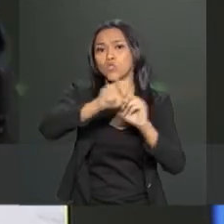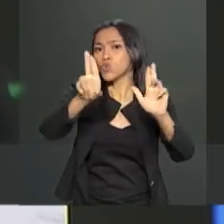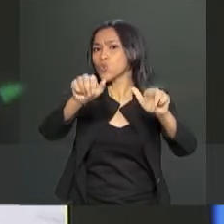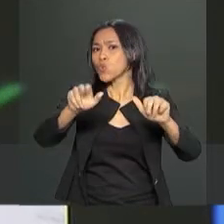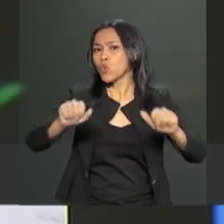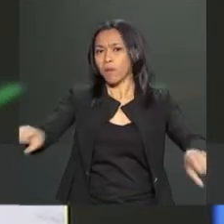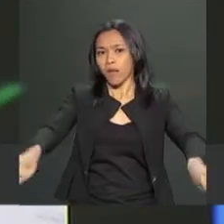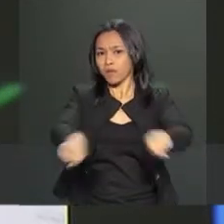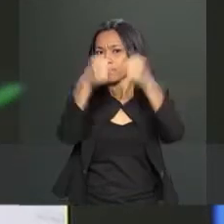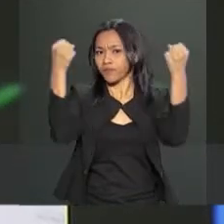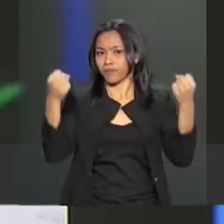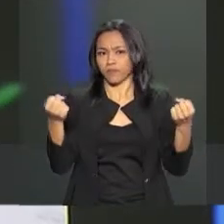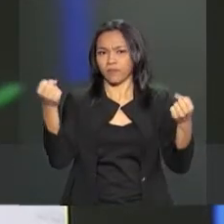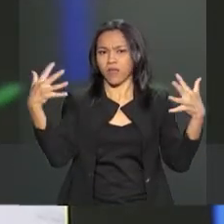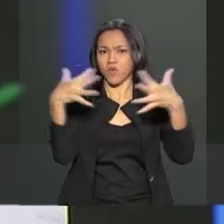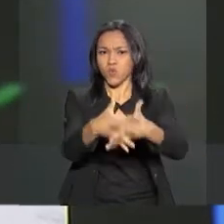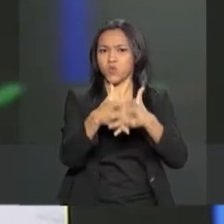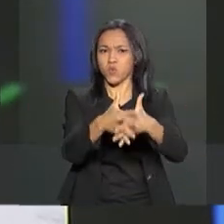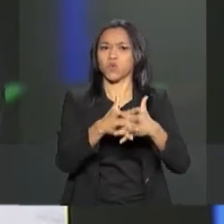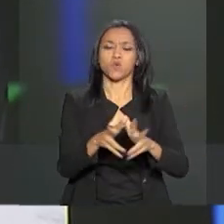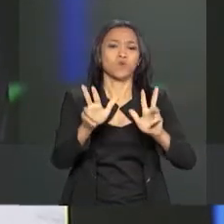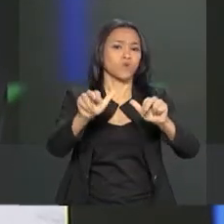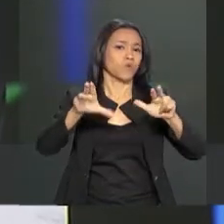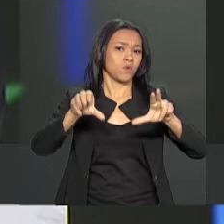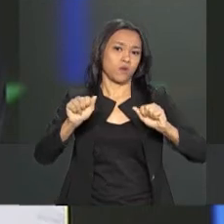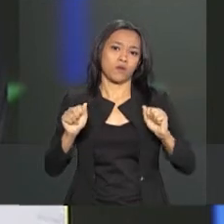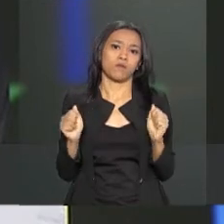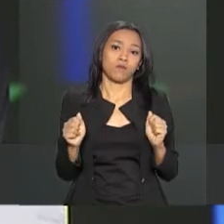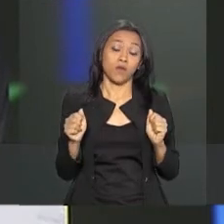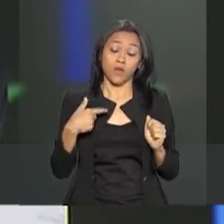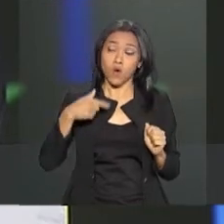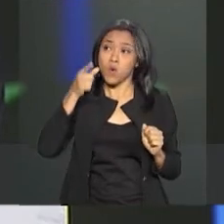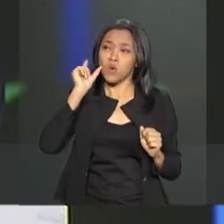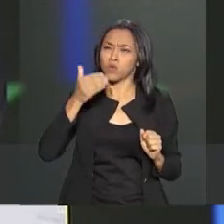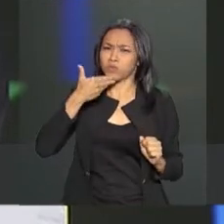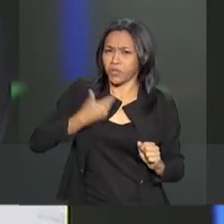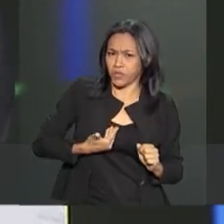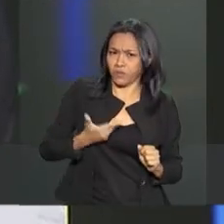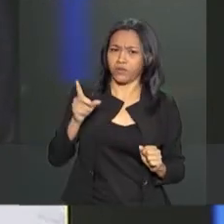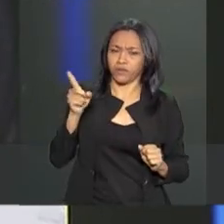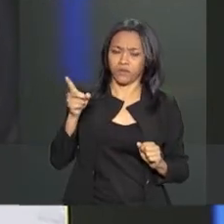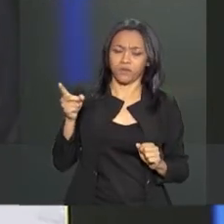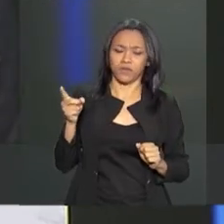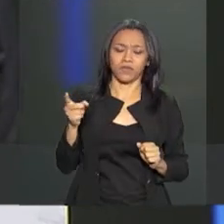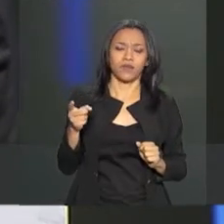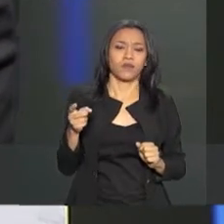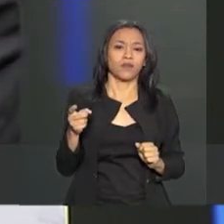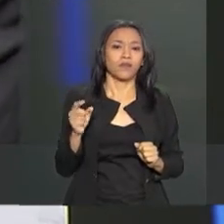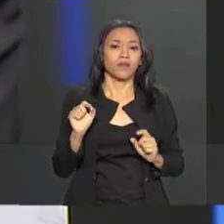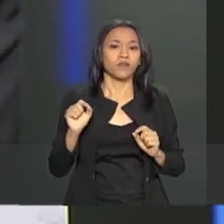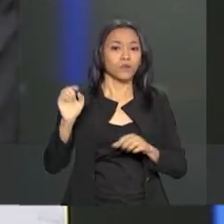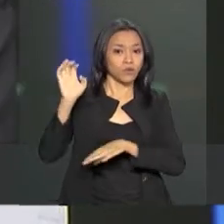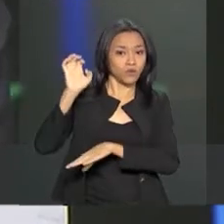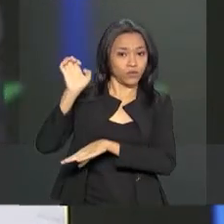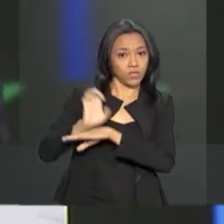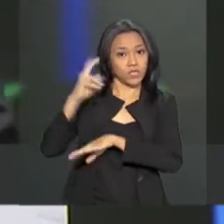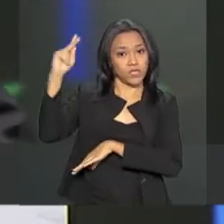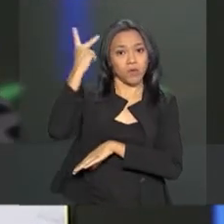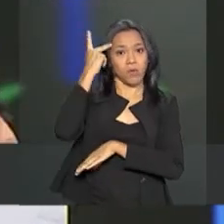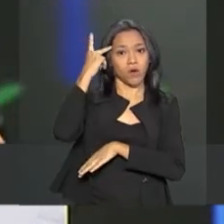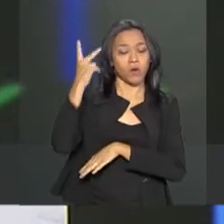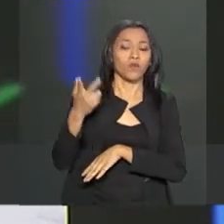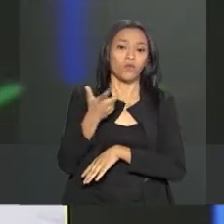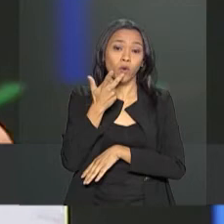E ainda ontem eu escrevi um artigo a pedido do Estado de São Paulo para dizer, olha aqui, no Brasil você tem